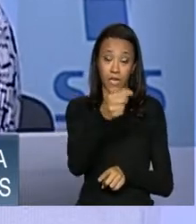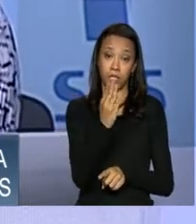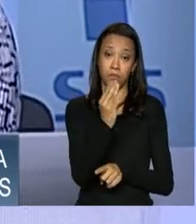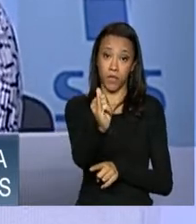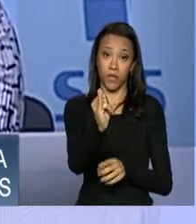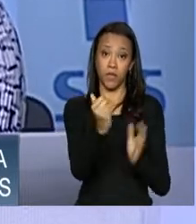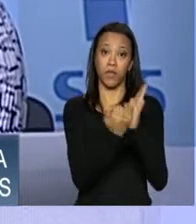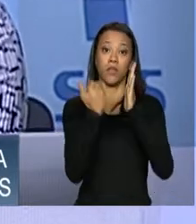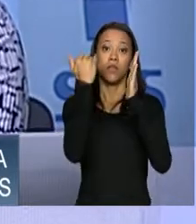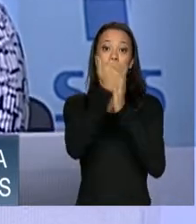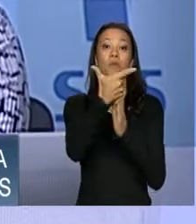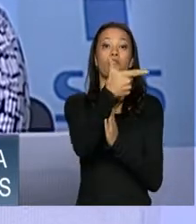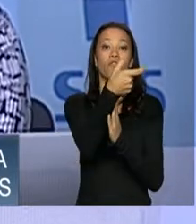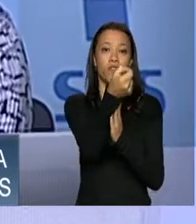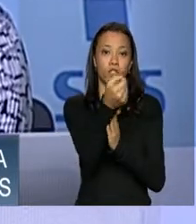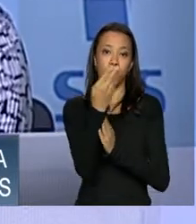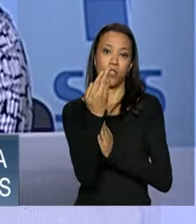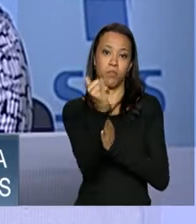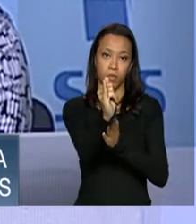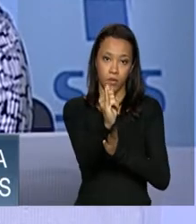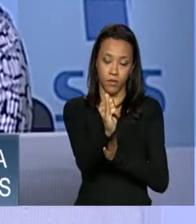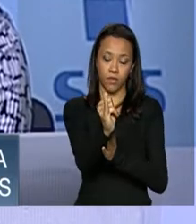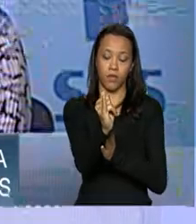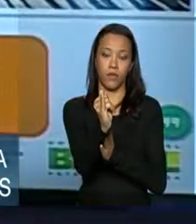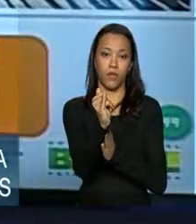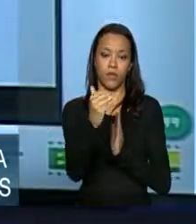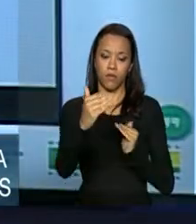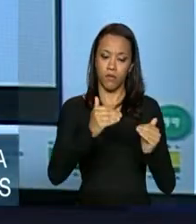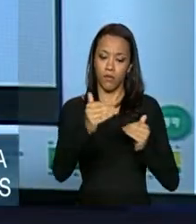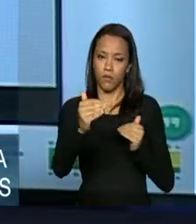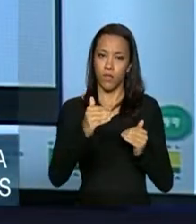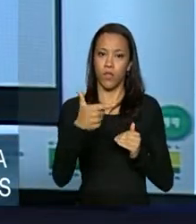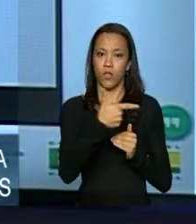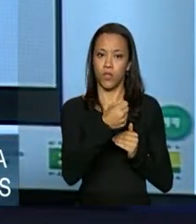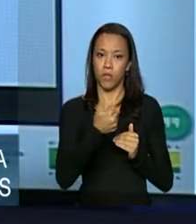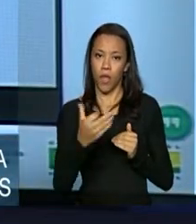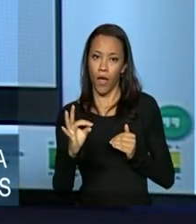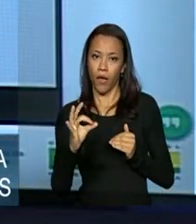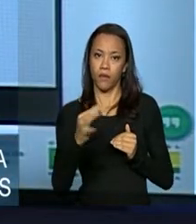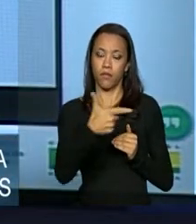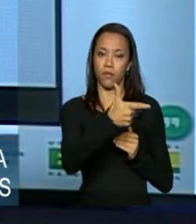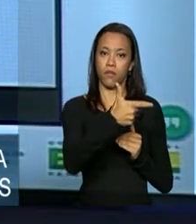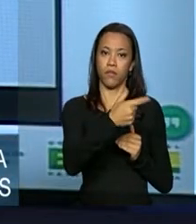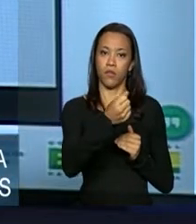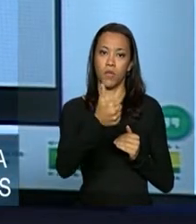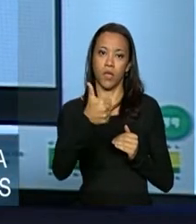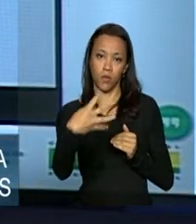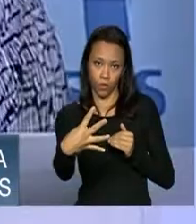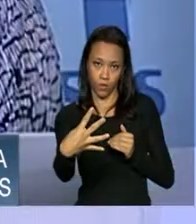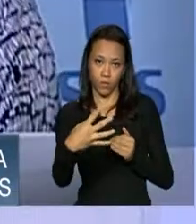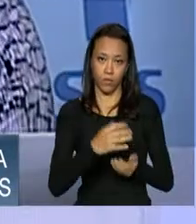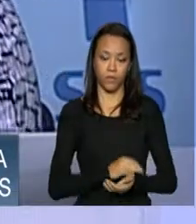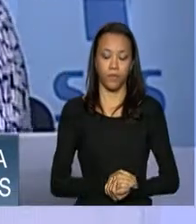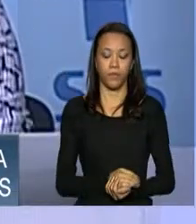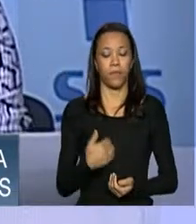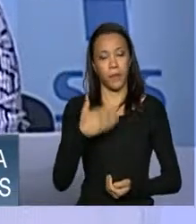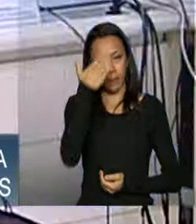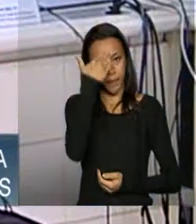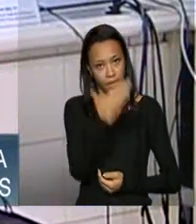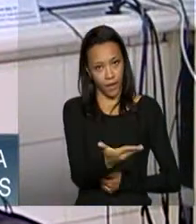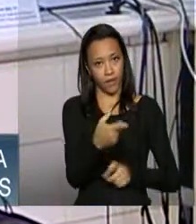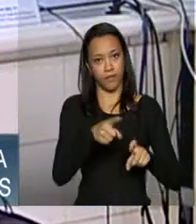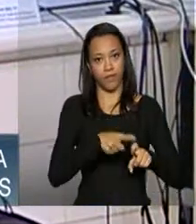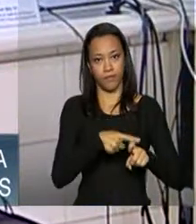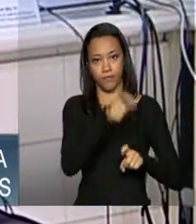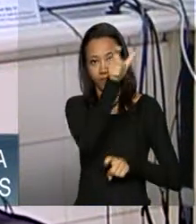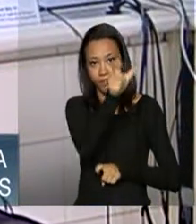para 20 bilhões entre 2010 e 2014. Obrigado, doutora Débora. Eu